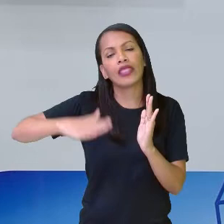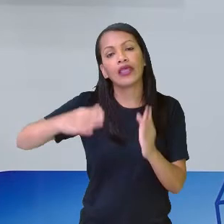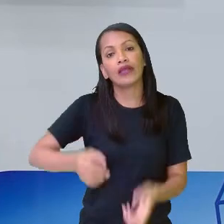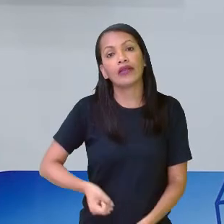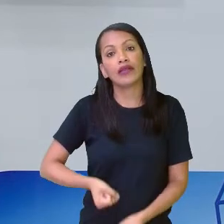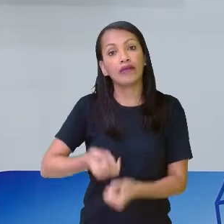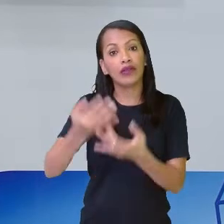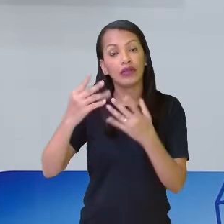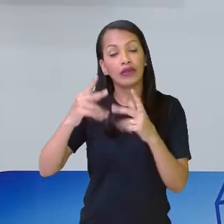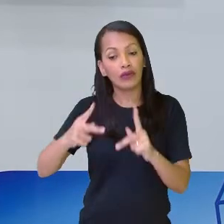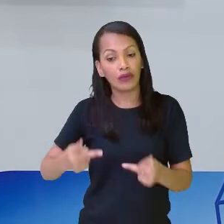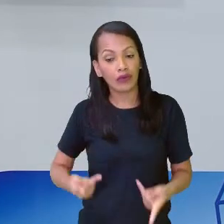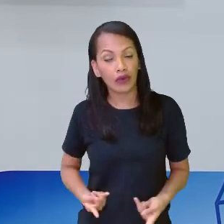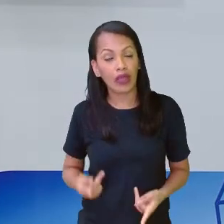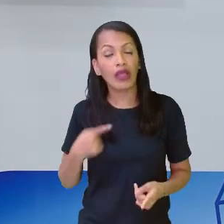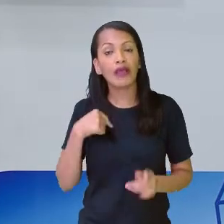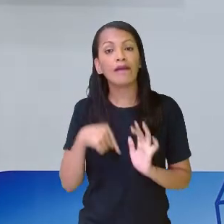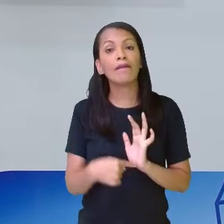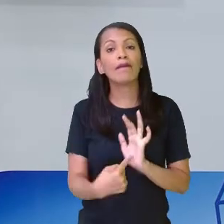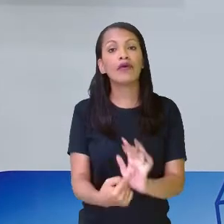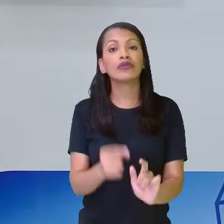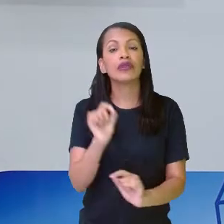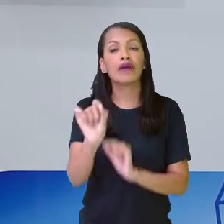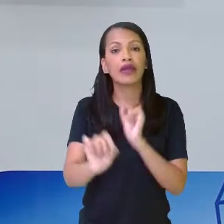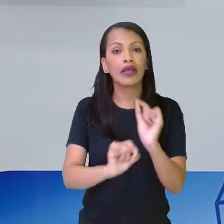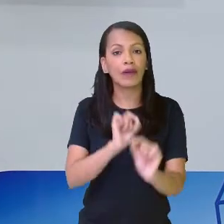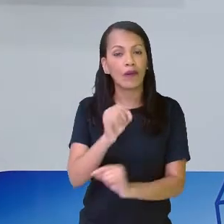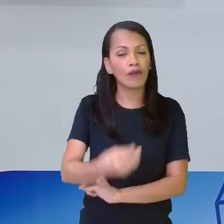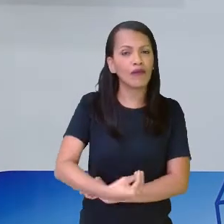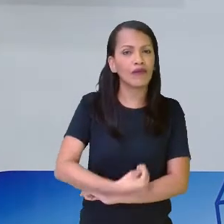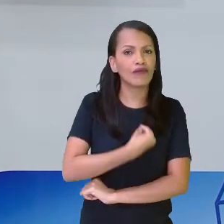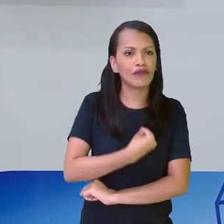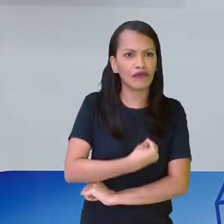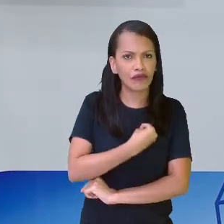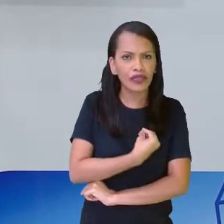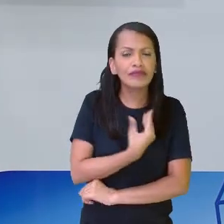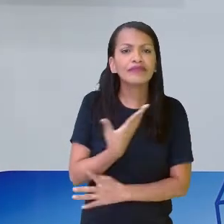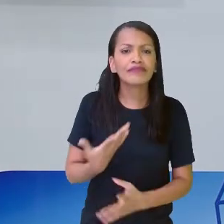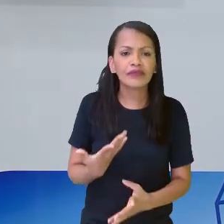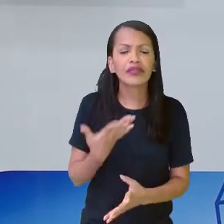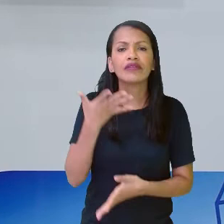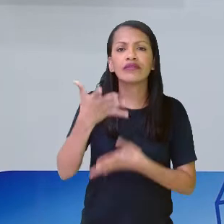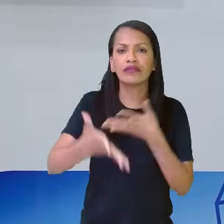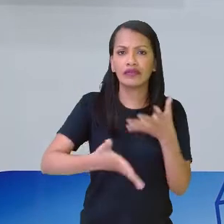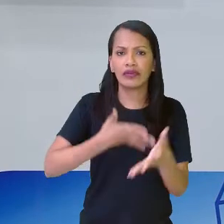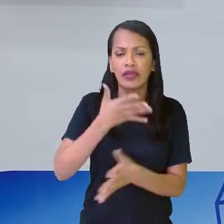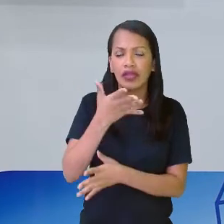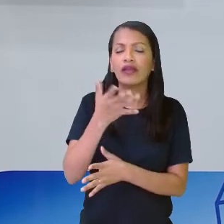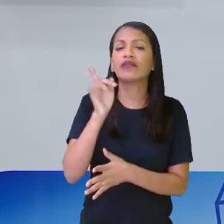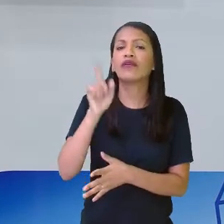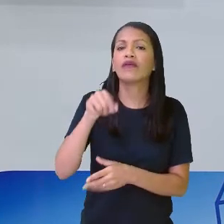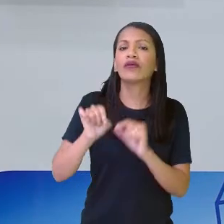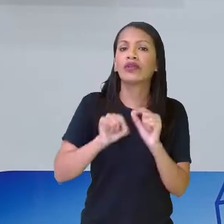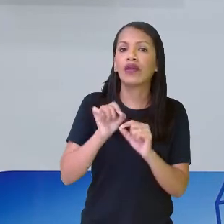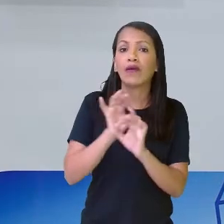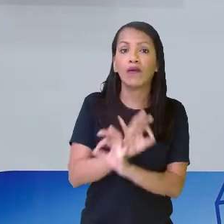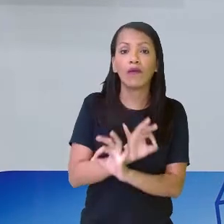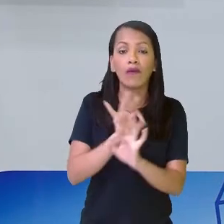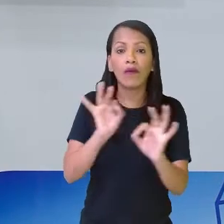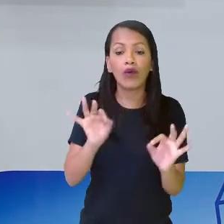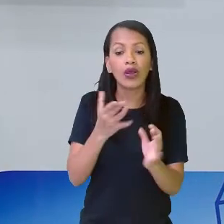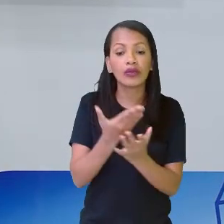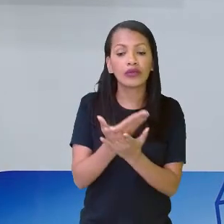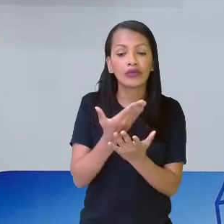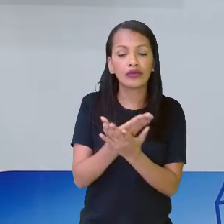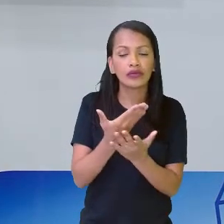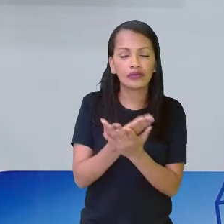expressão do ser humano, além de mostrar como ela vive, além de falar sobre tudo isso, é uma ótima fonte de